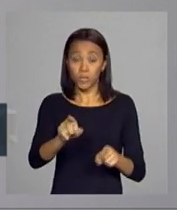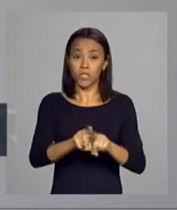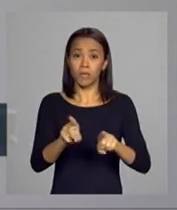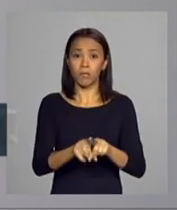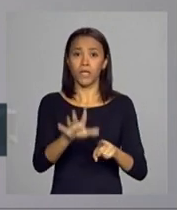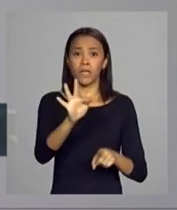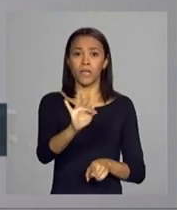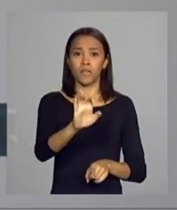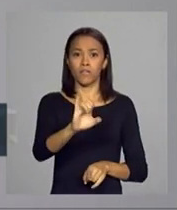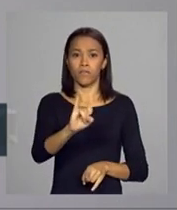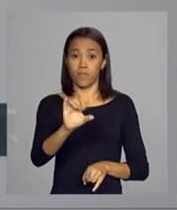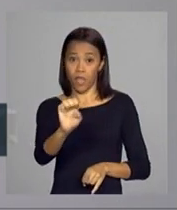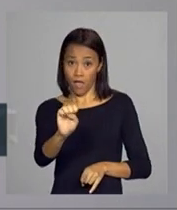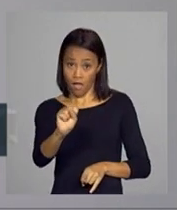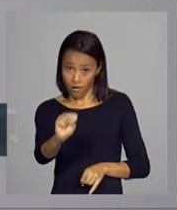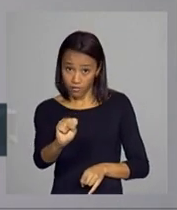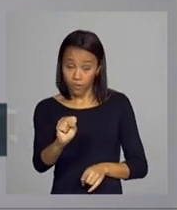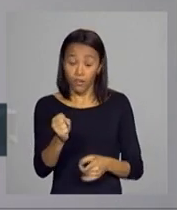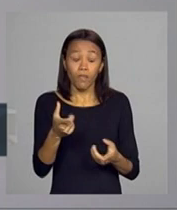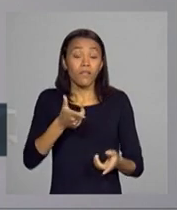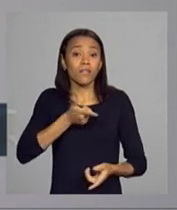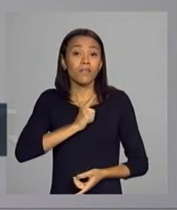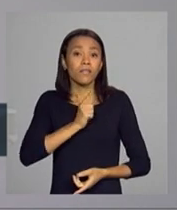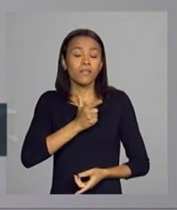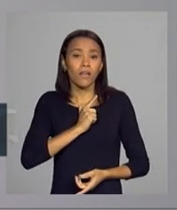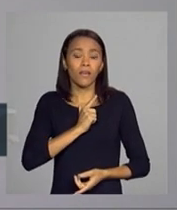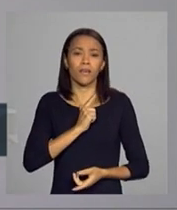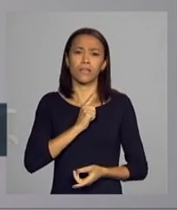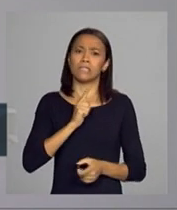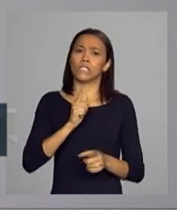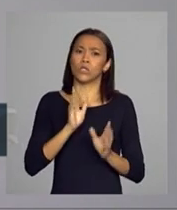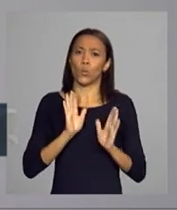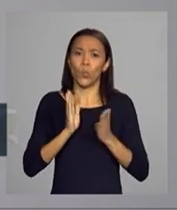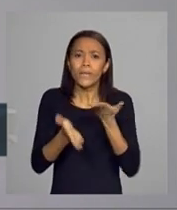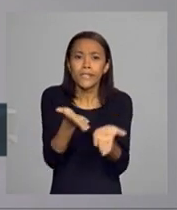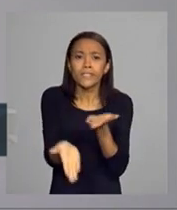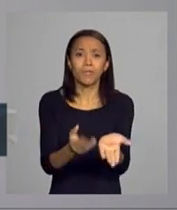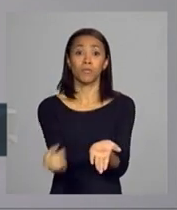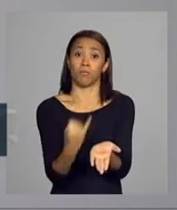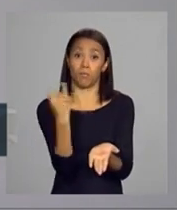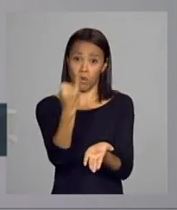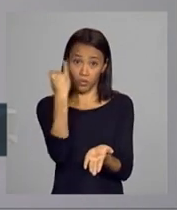programas que têm um atendimento importante, que a senhora está